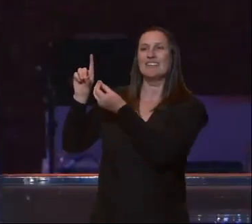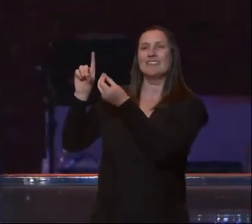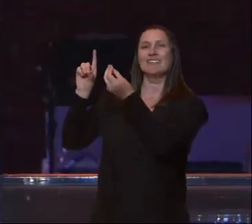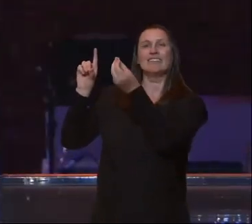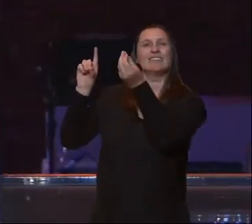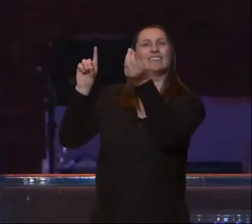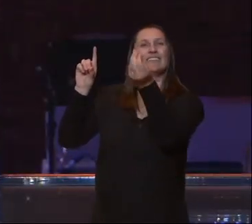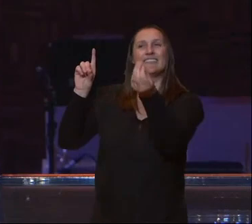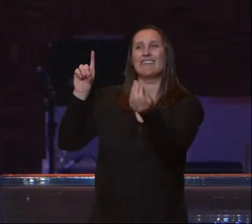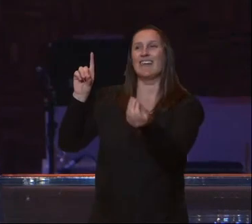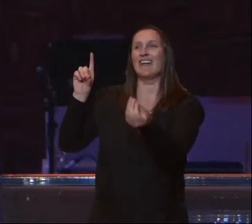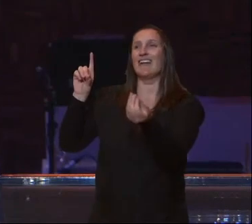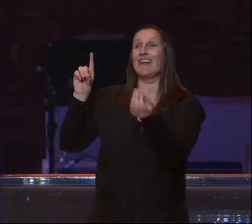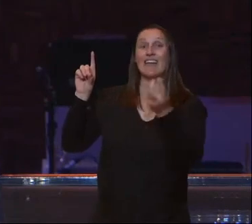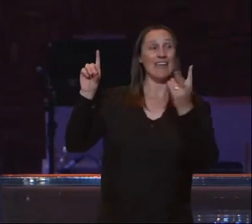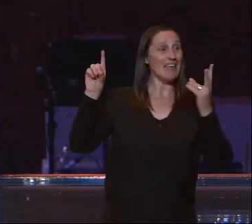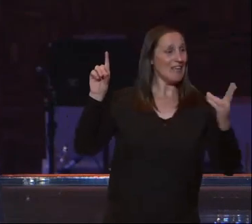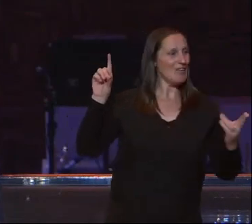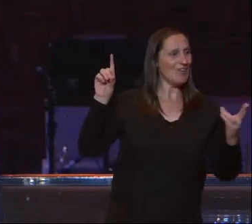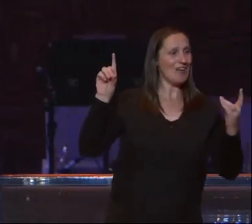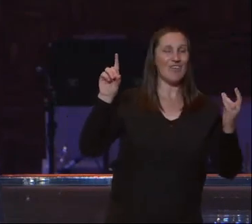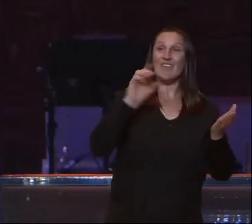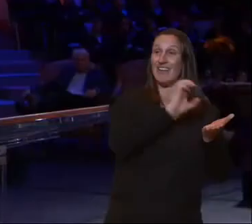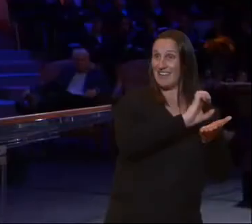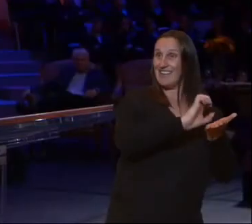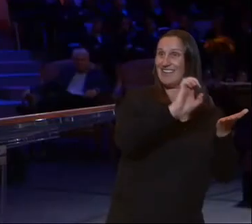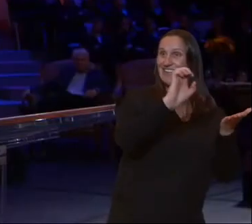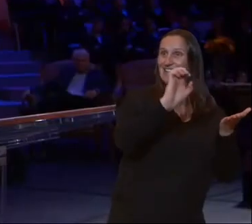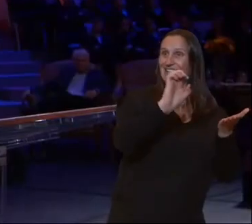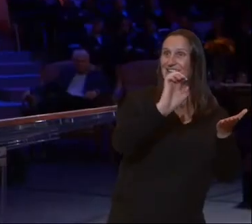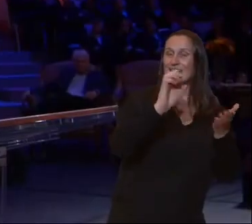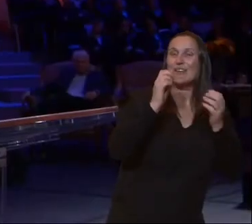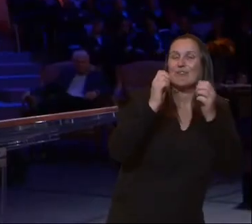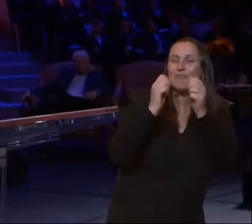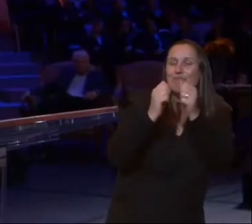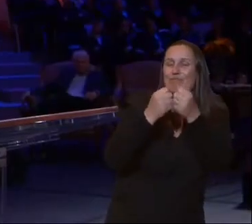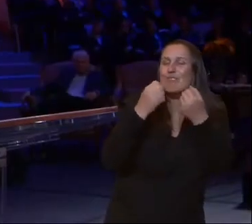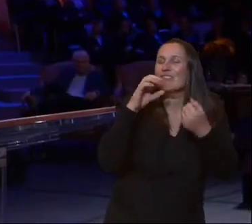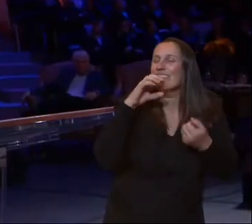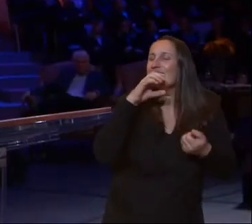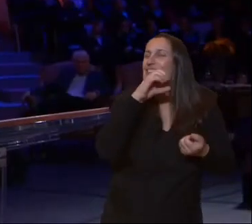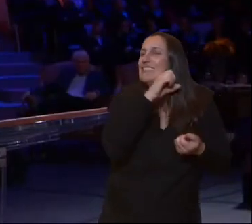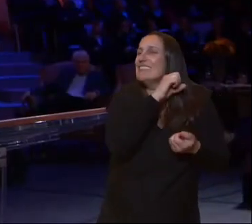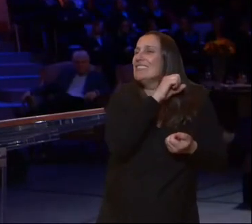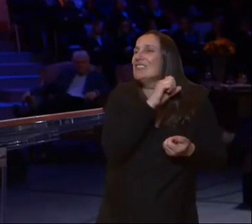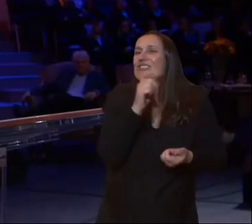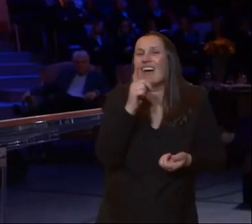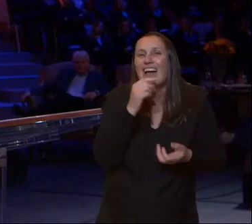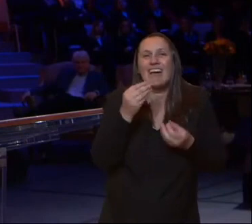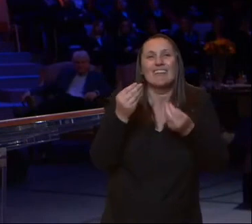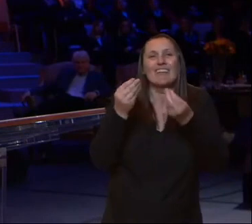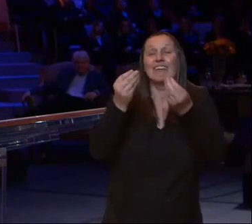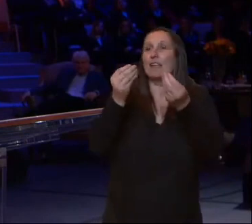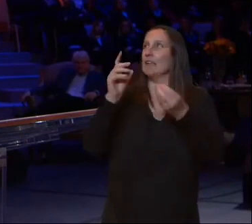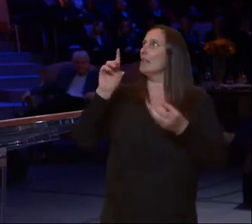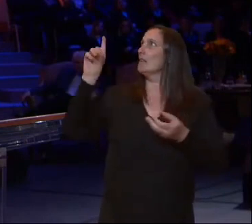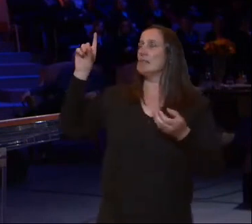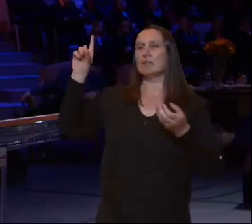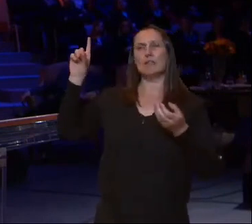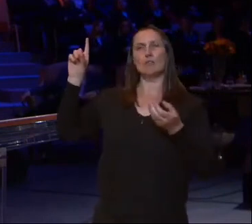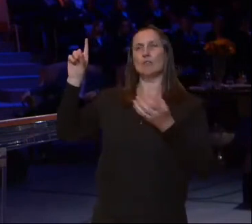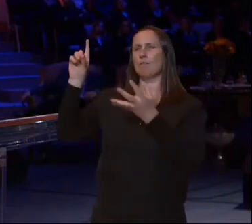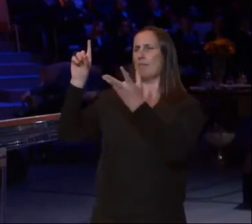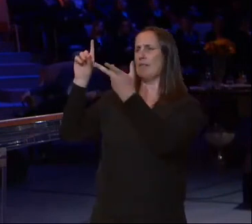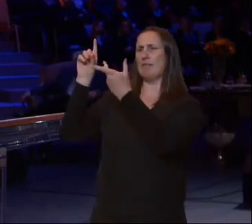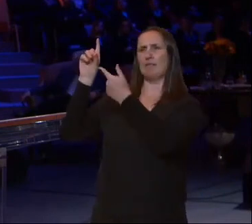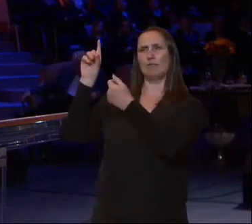pão quentinho. Ele pode nos socorrer. A provisão do Senhor é maravilhosa. Eu lembro um dia,